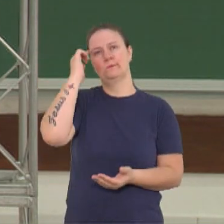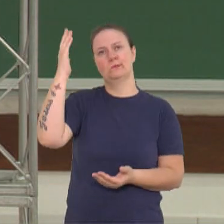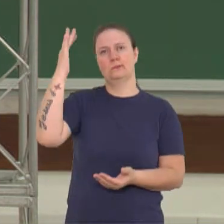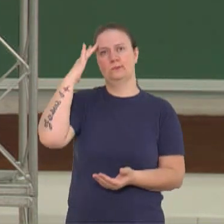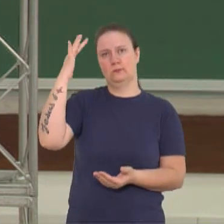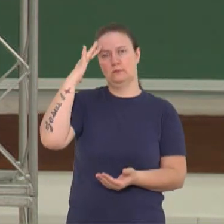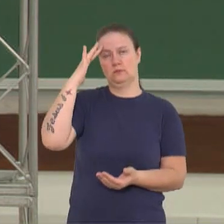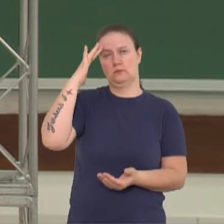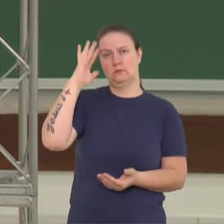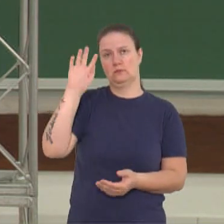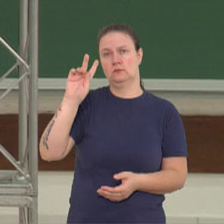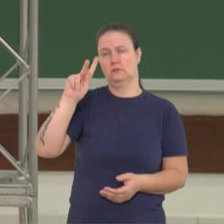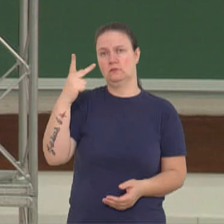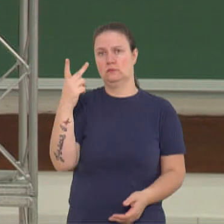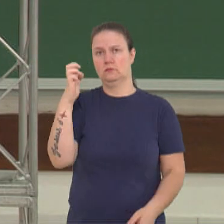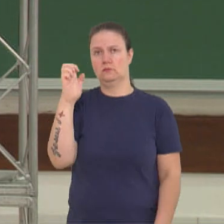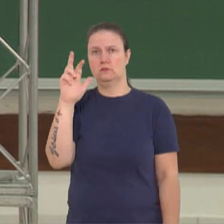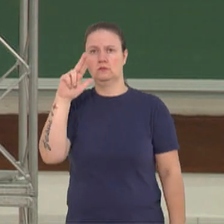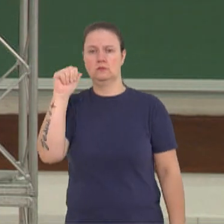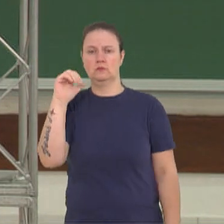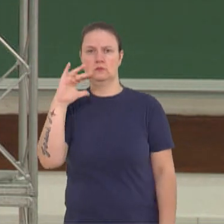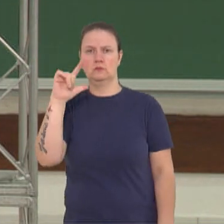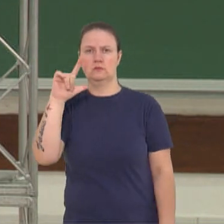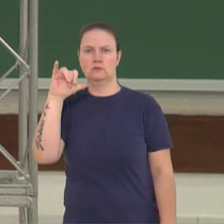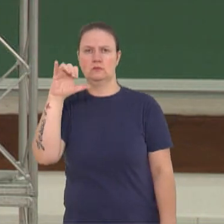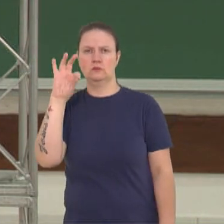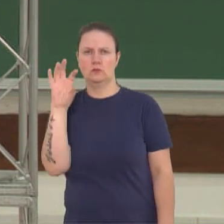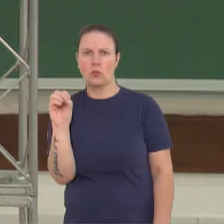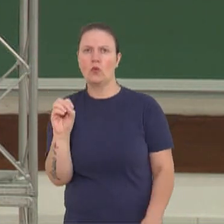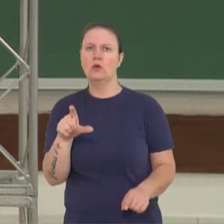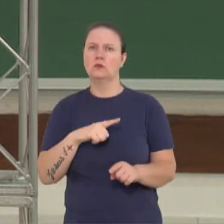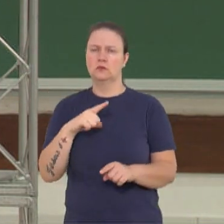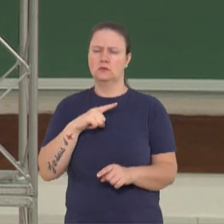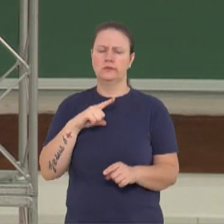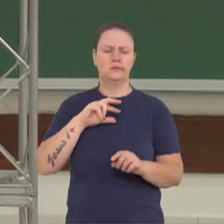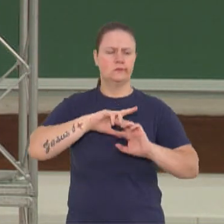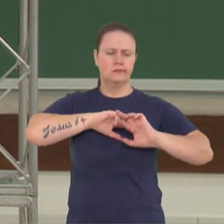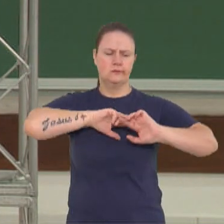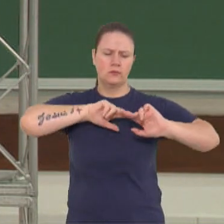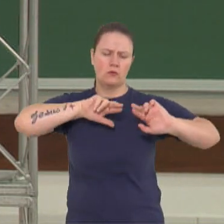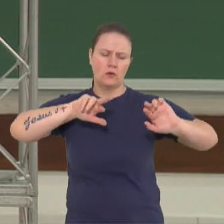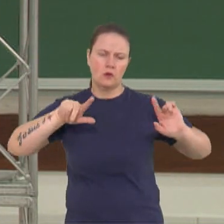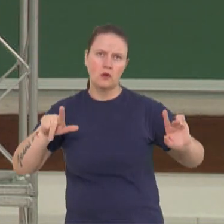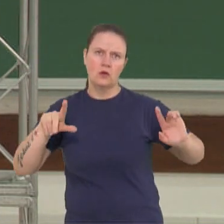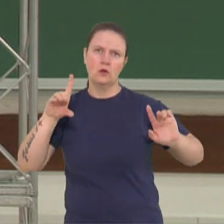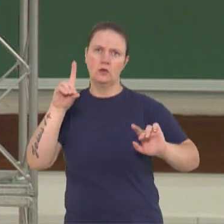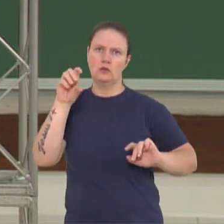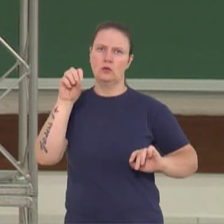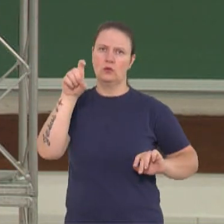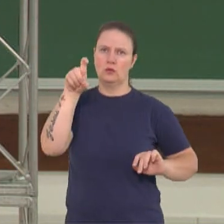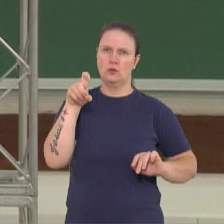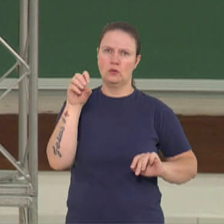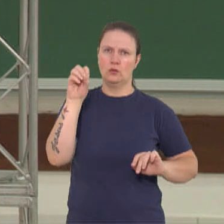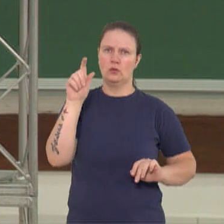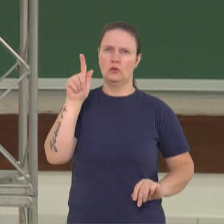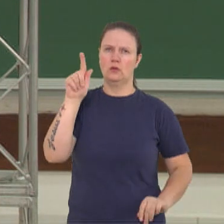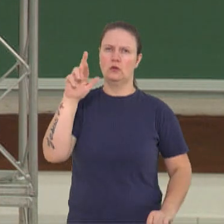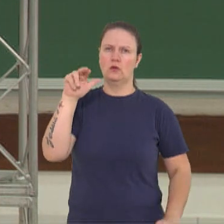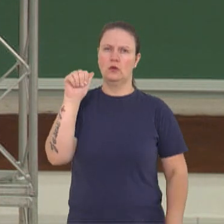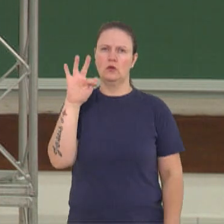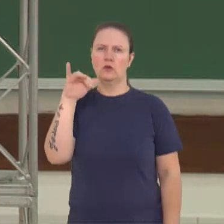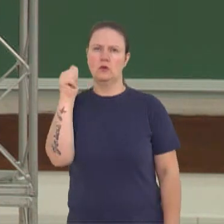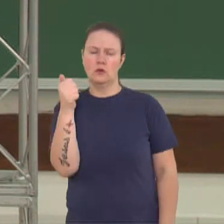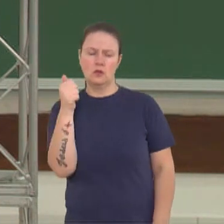Heráclito. Mas, como falei para vocês, muitas doxografias que vocês vão ler lá estão criticando o pensamento de